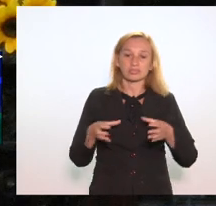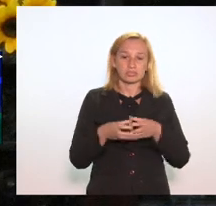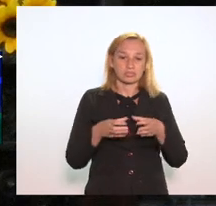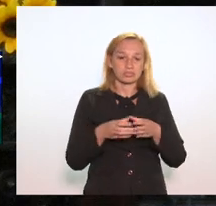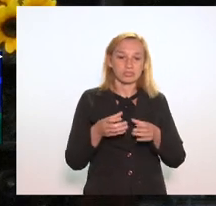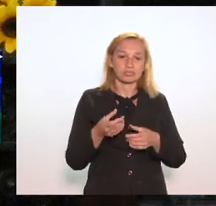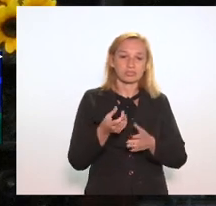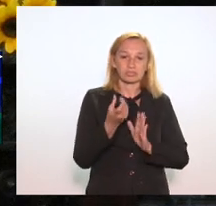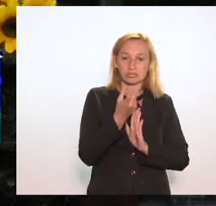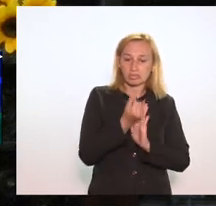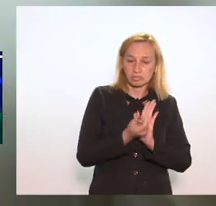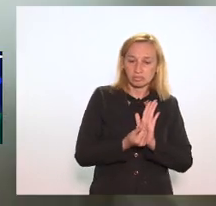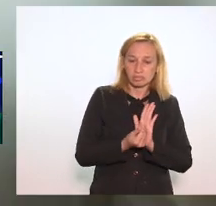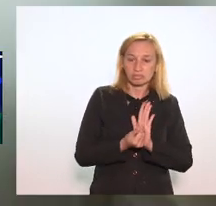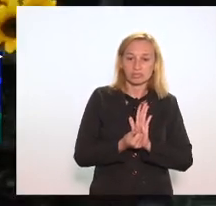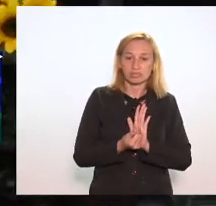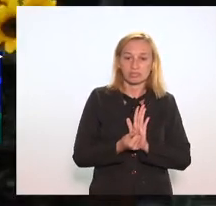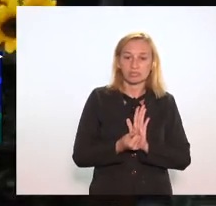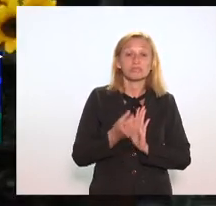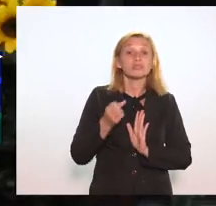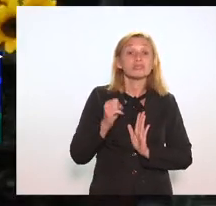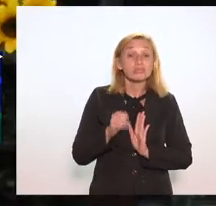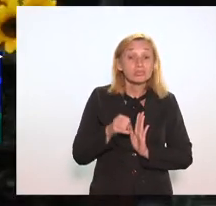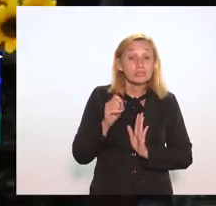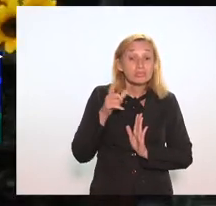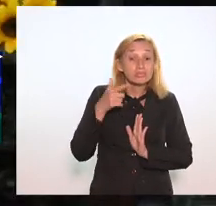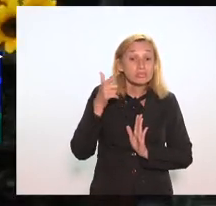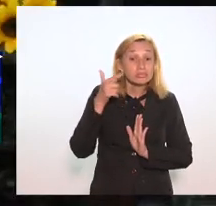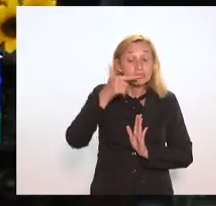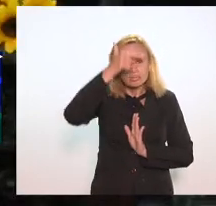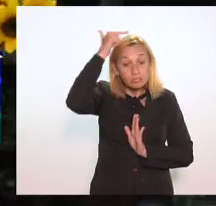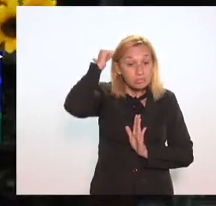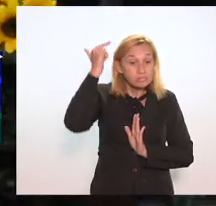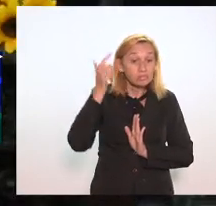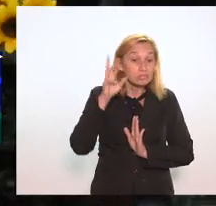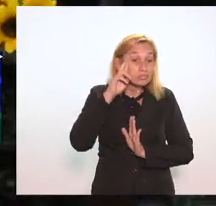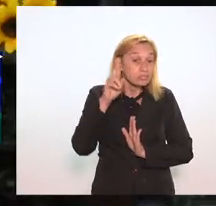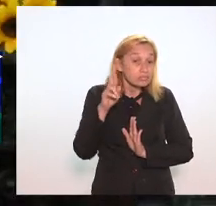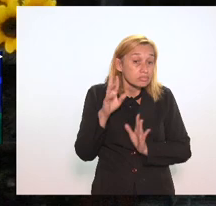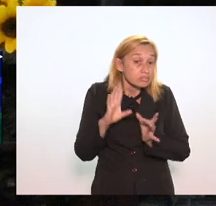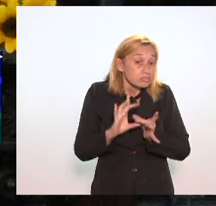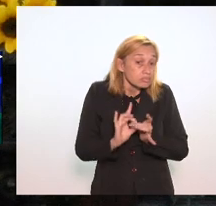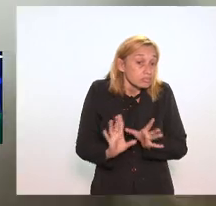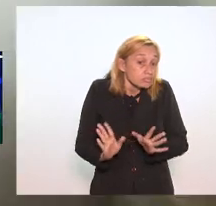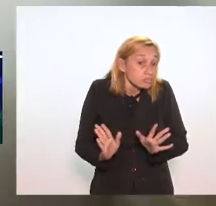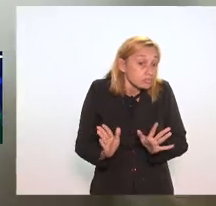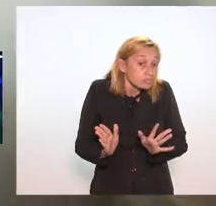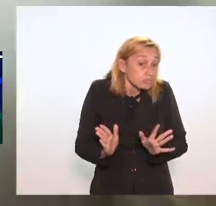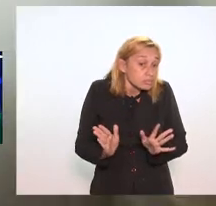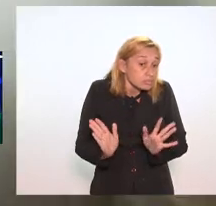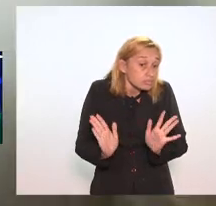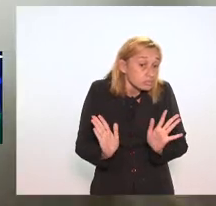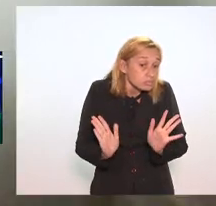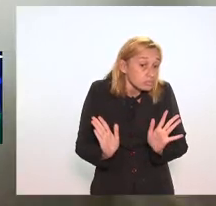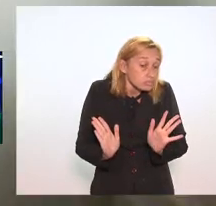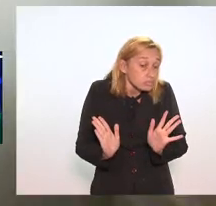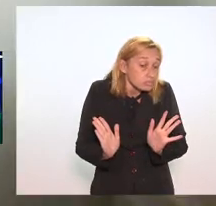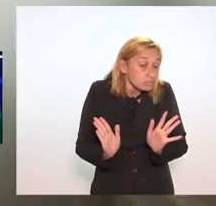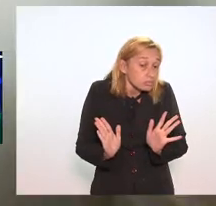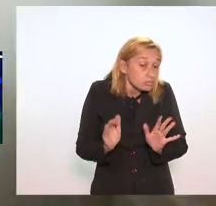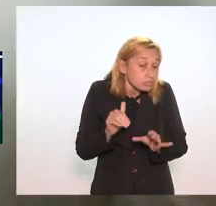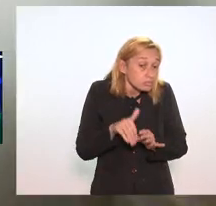orçamento sim Luiz a e isso e